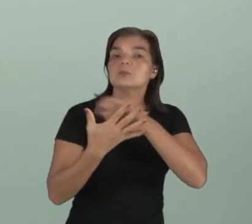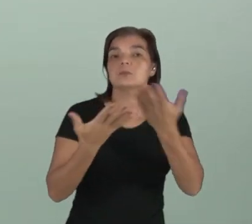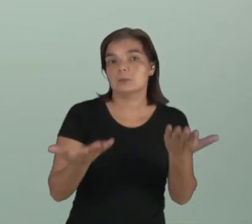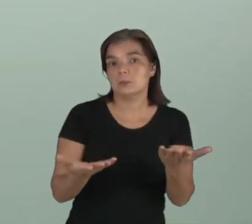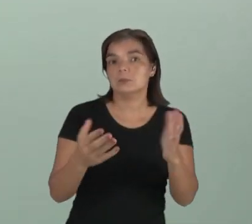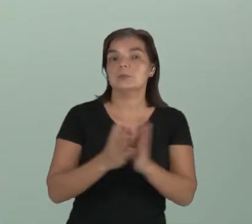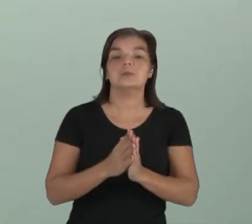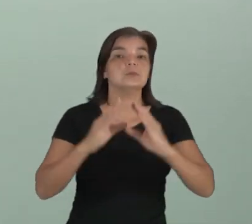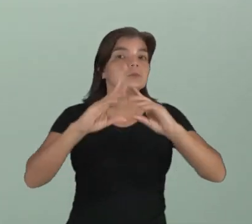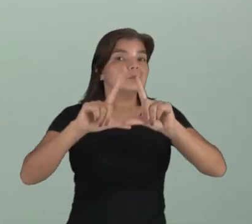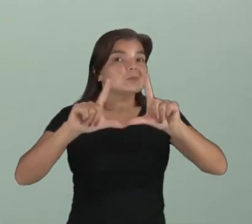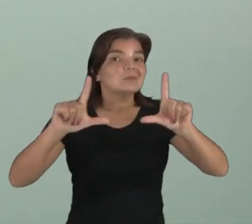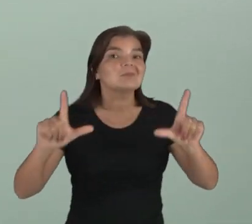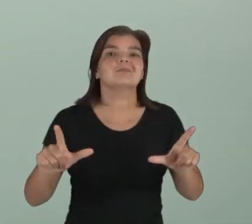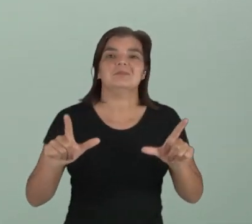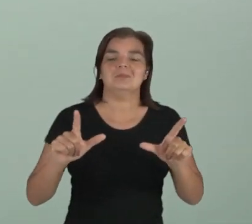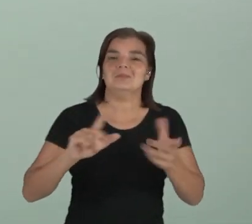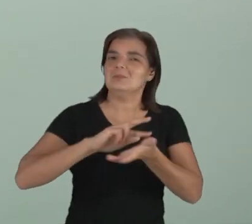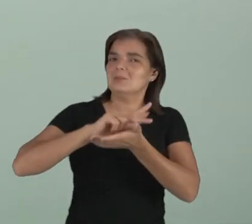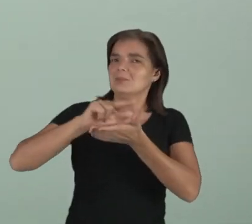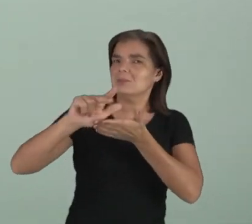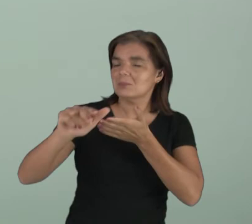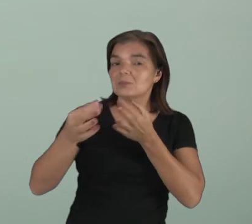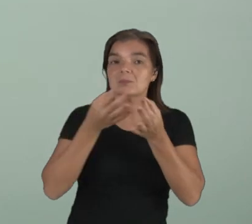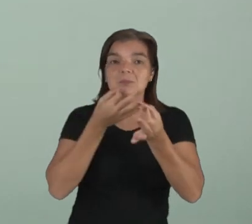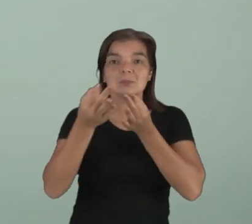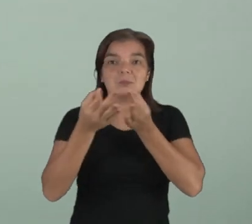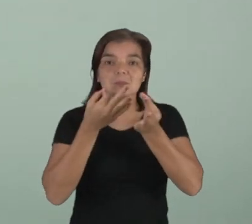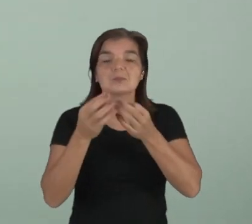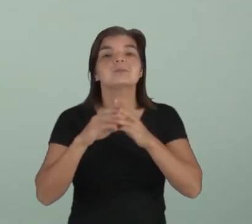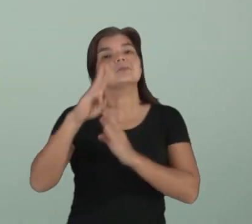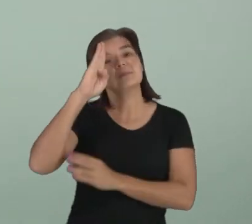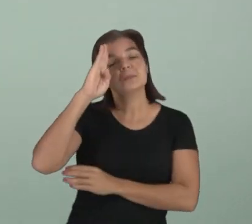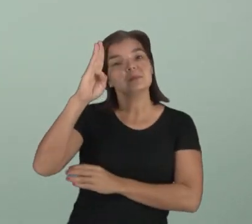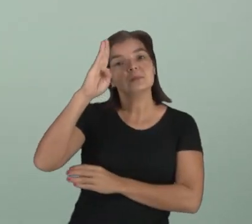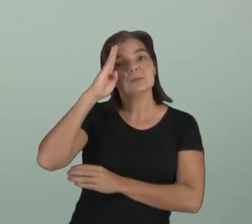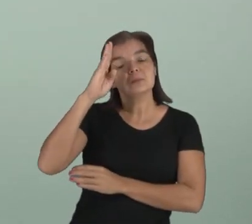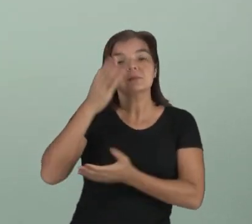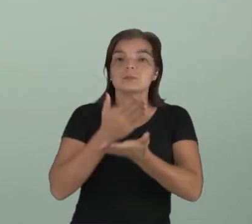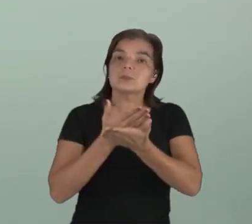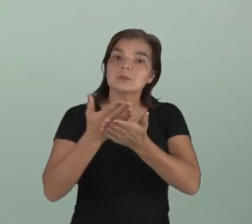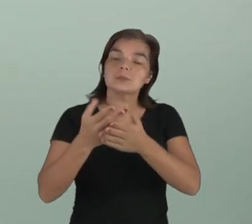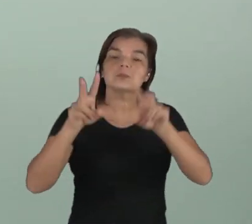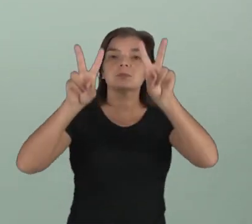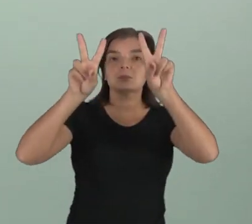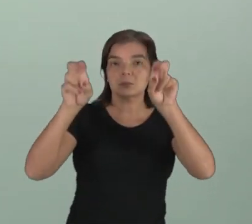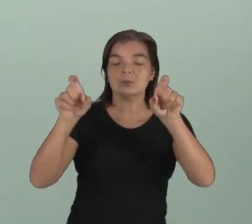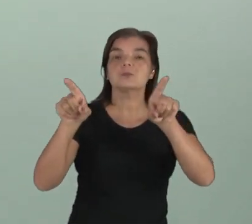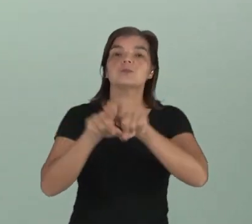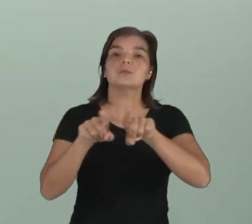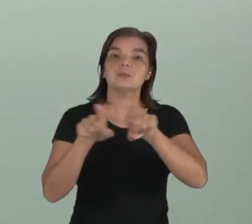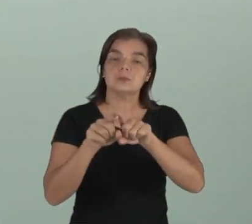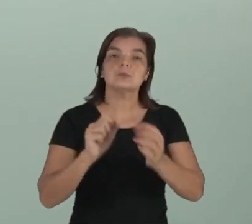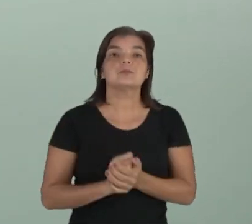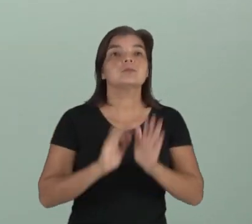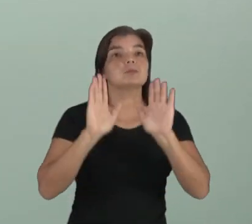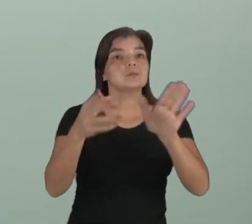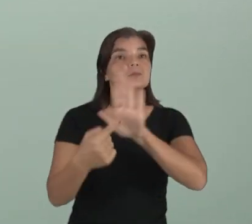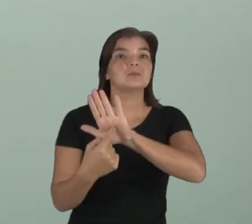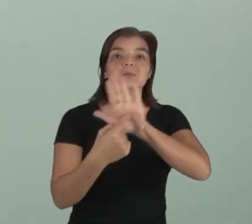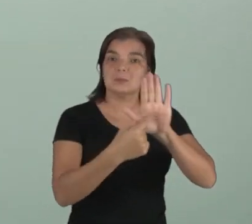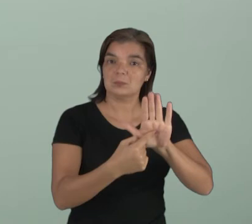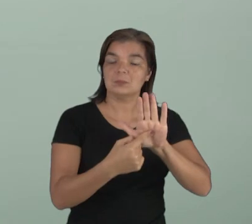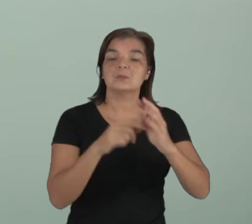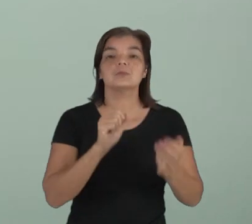E ele deixa isso explícito em vários pontos do texto, principalmente desde o título. O título, ele já mostra